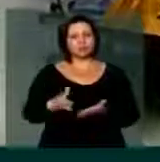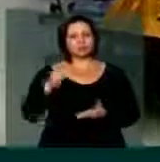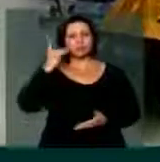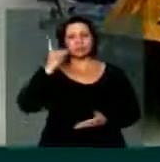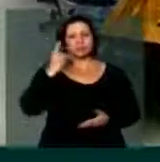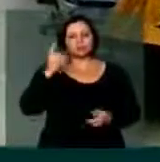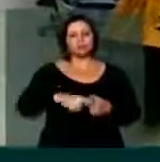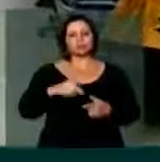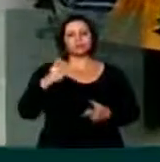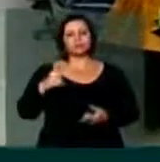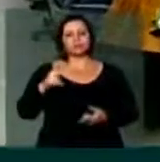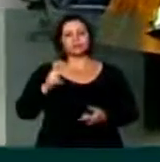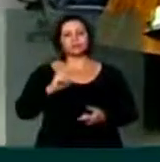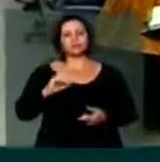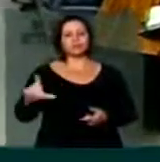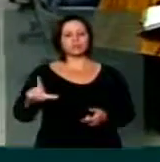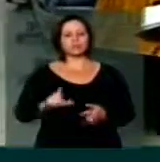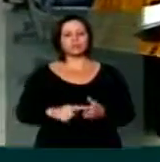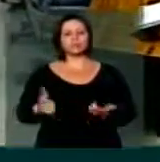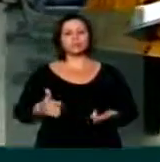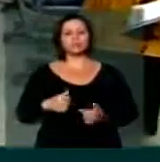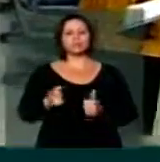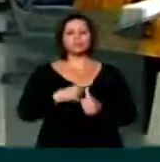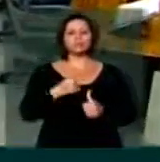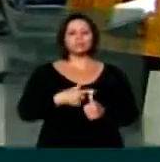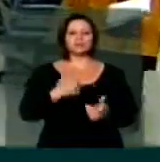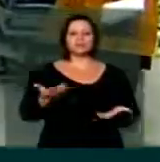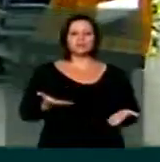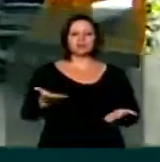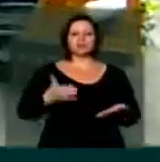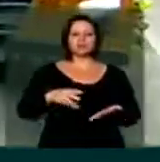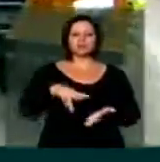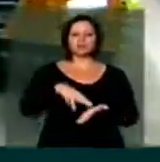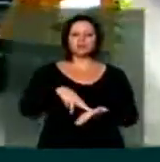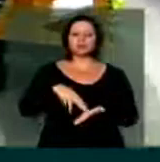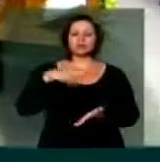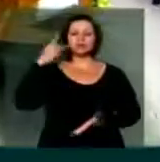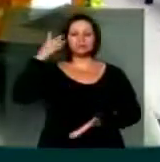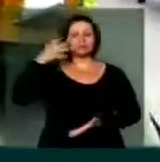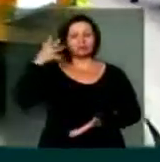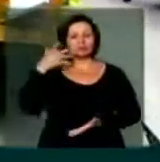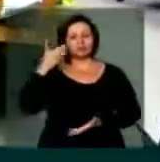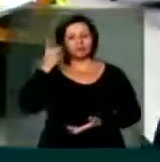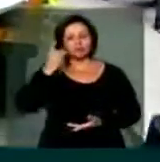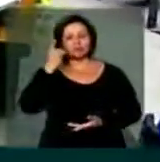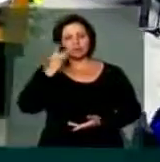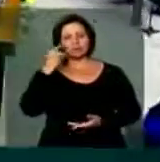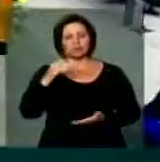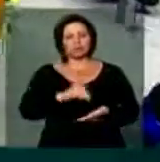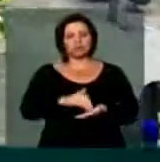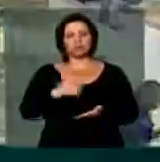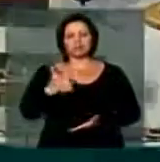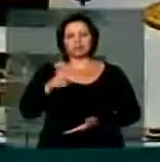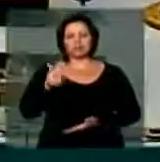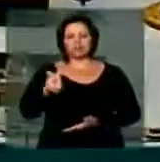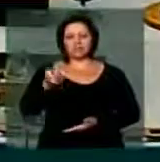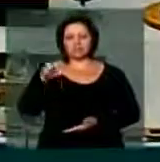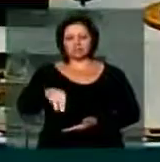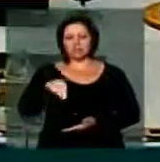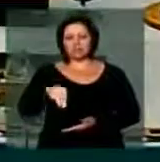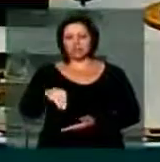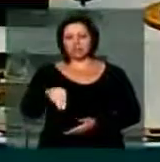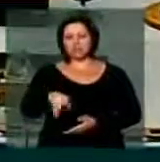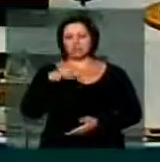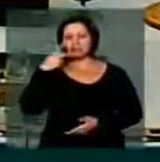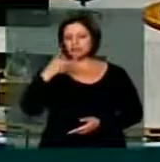Deputado Ivan Valente, do PSOL de São Paulo, o primeiro orador do chamado Grande Expediente, em que os deputados dispõem de até 25 minutos